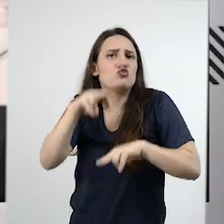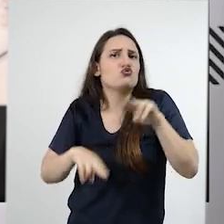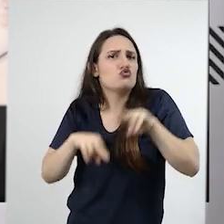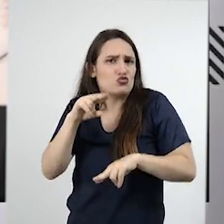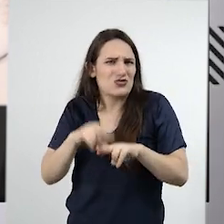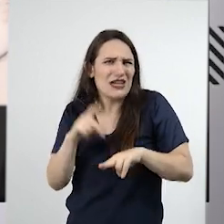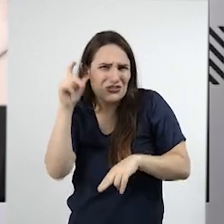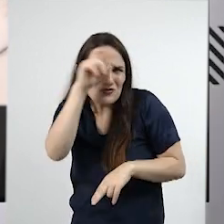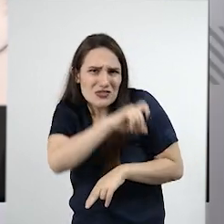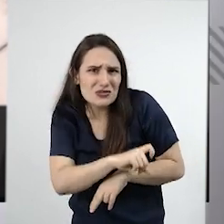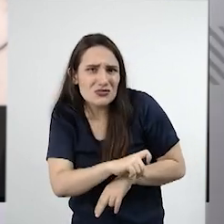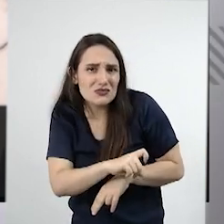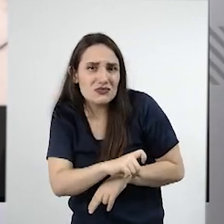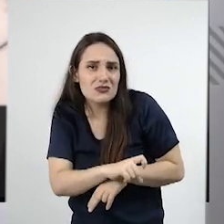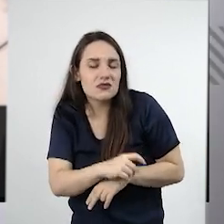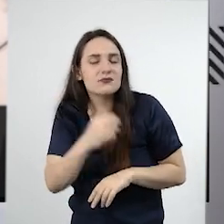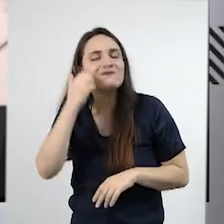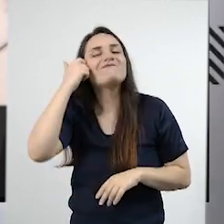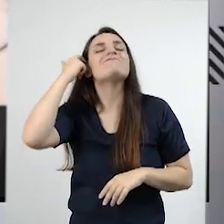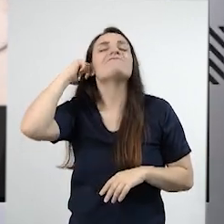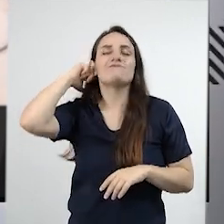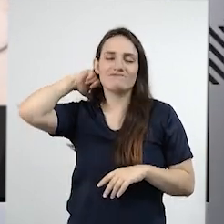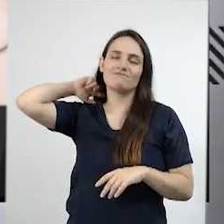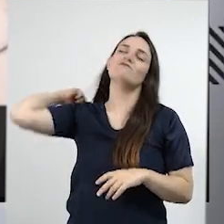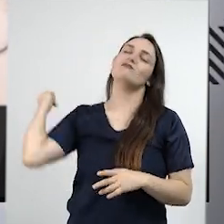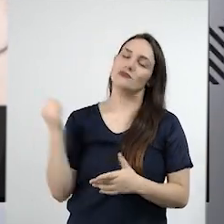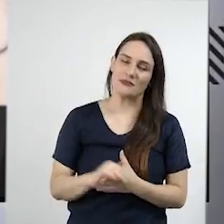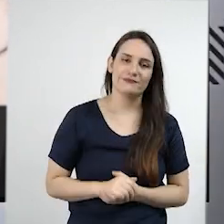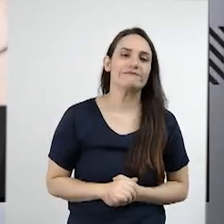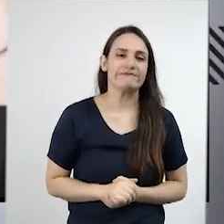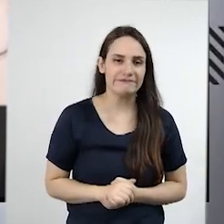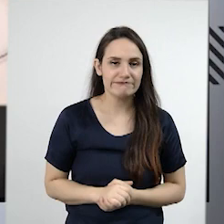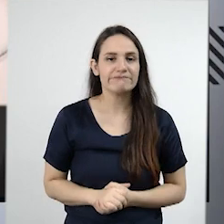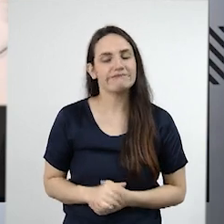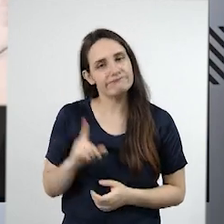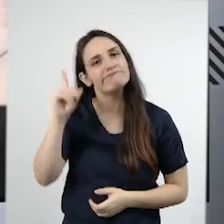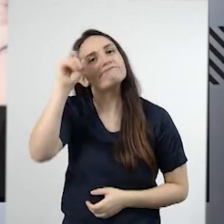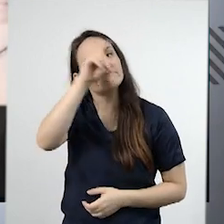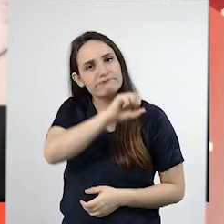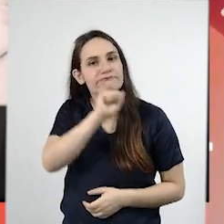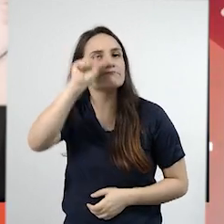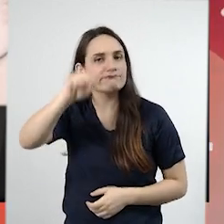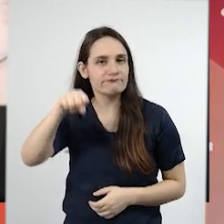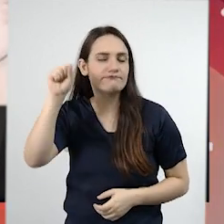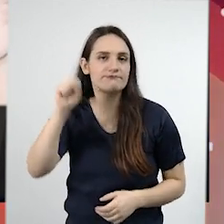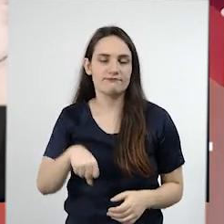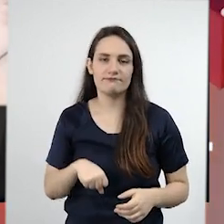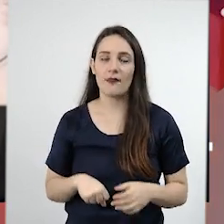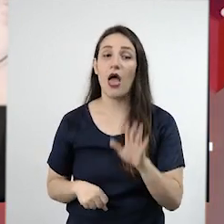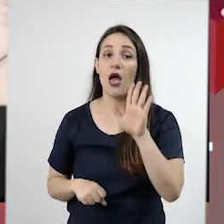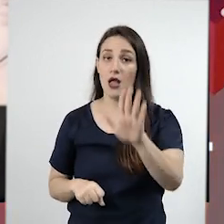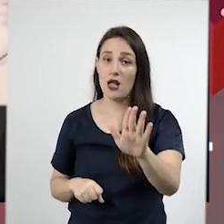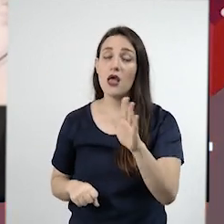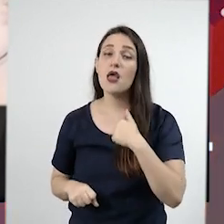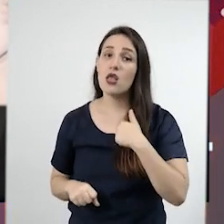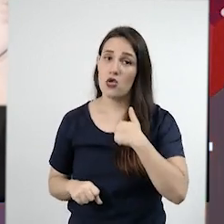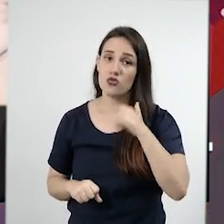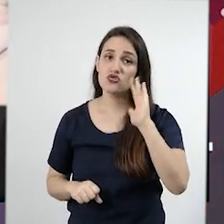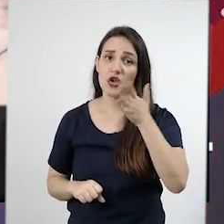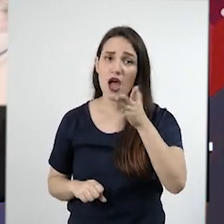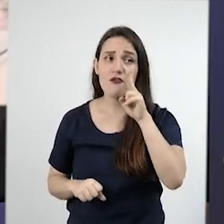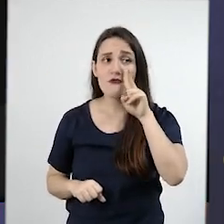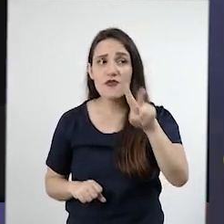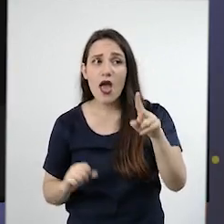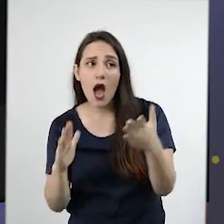né? É uma situação assim, que eu até vi alguns casos de pessoas que estão